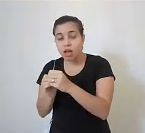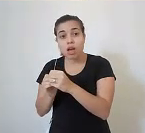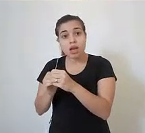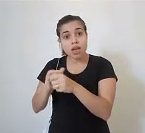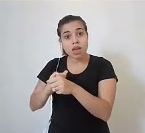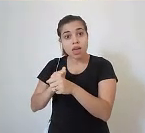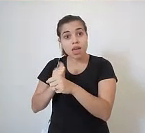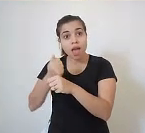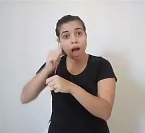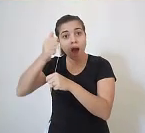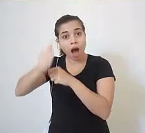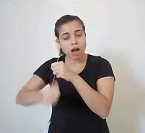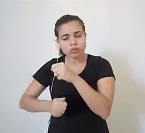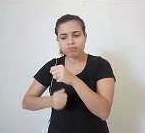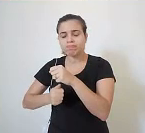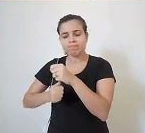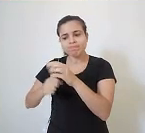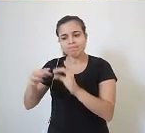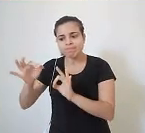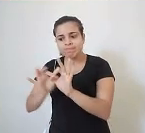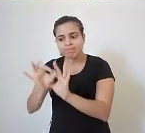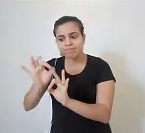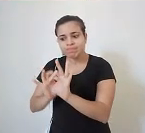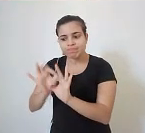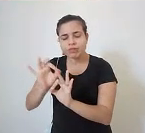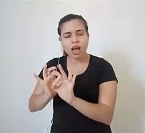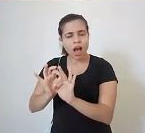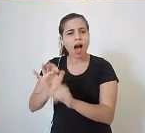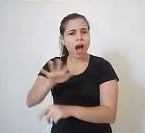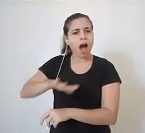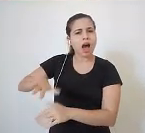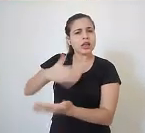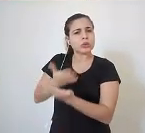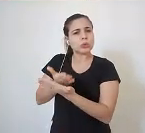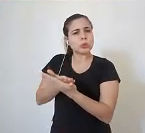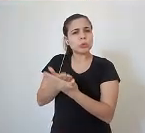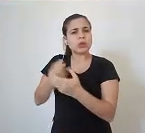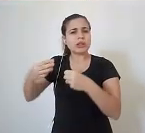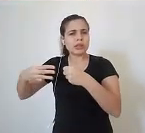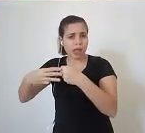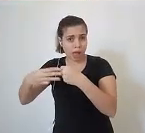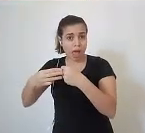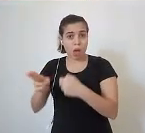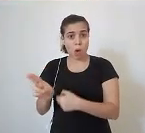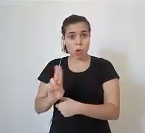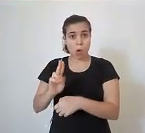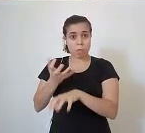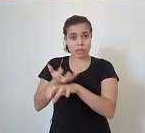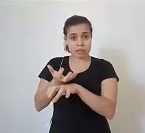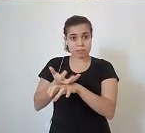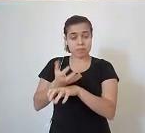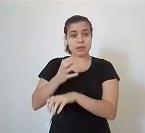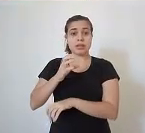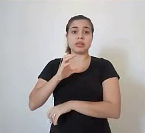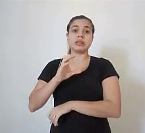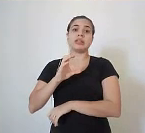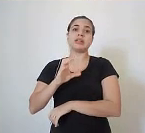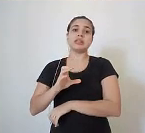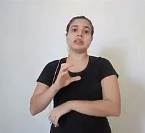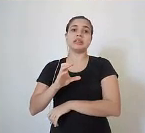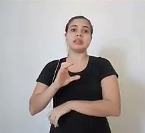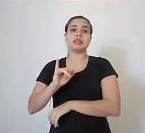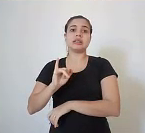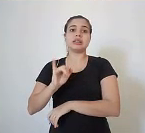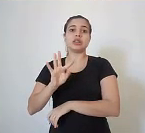as moléculas são formadas por átomos. Esse campo de estudo que estuda as células e suas moléculas é a